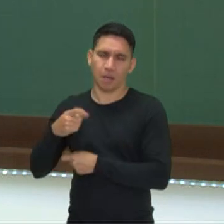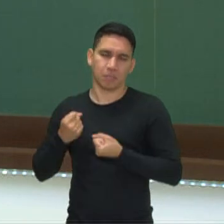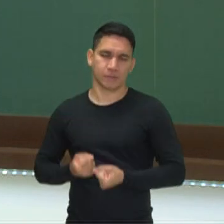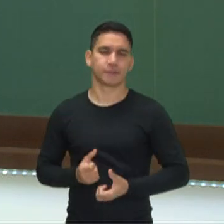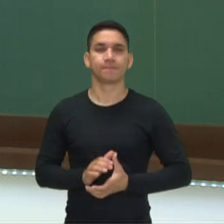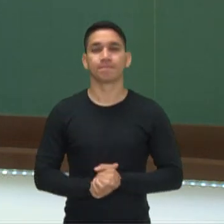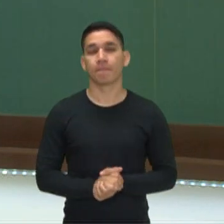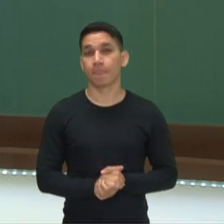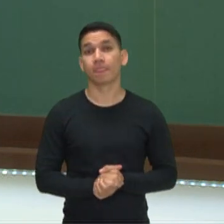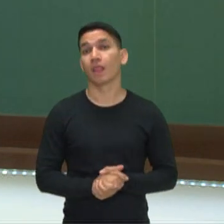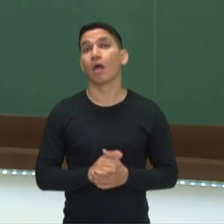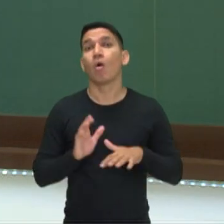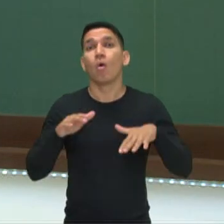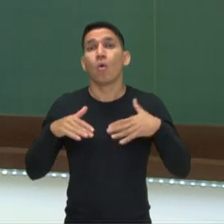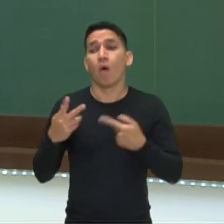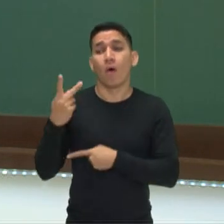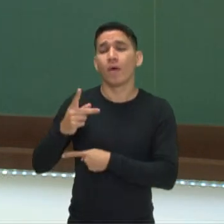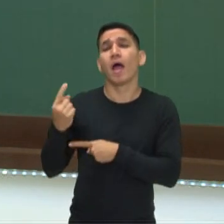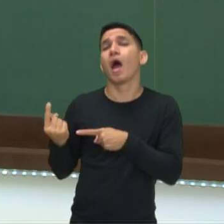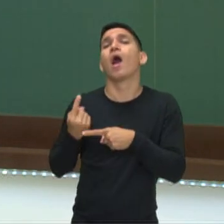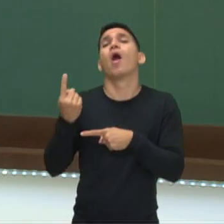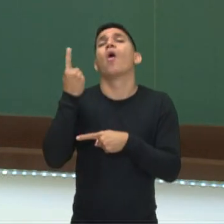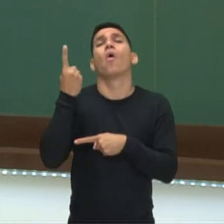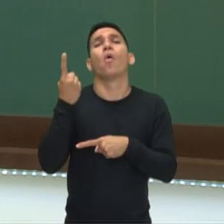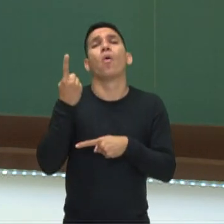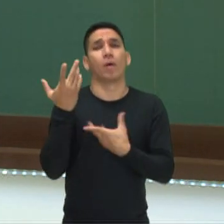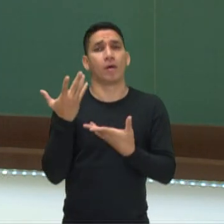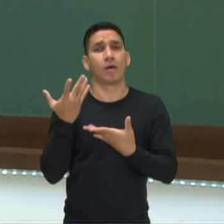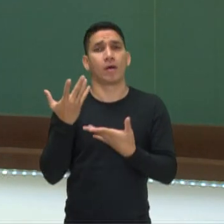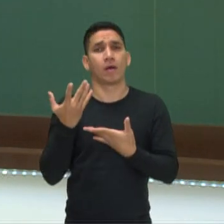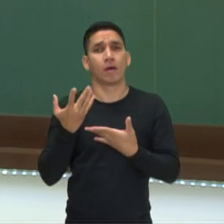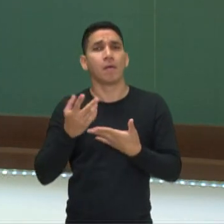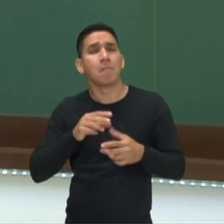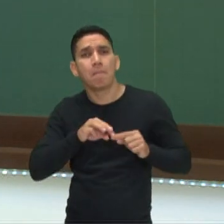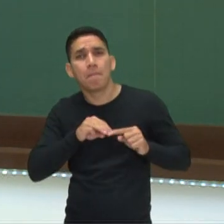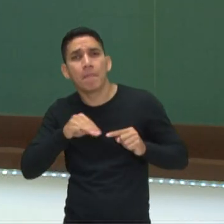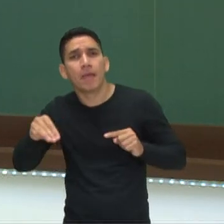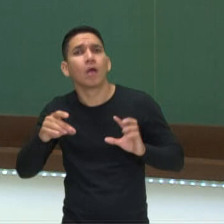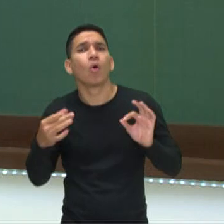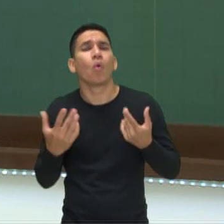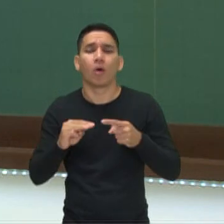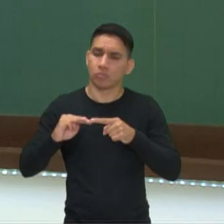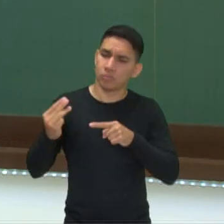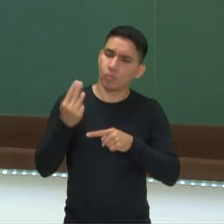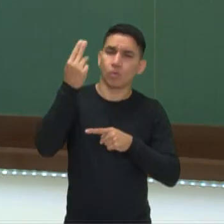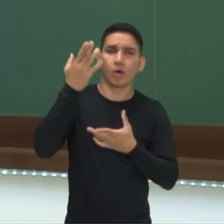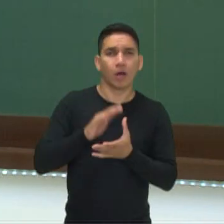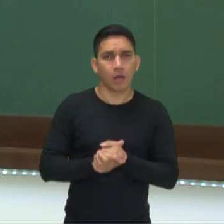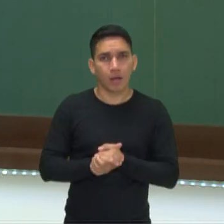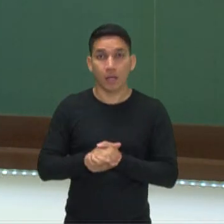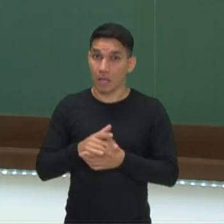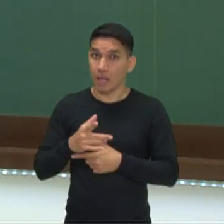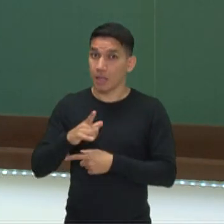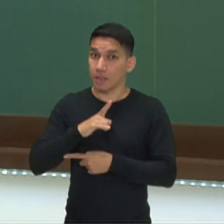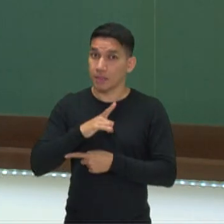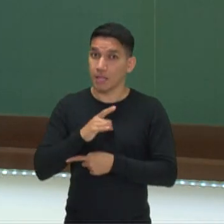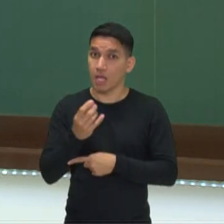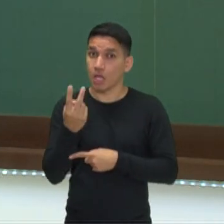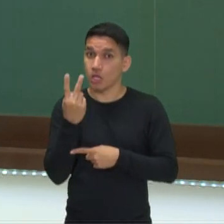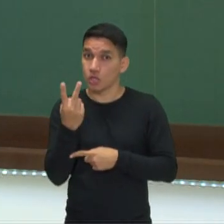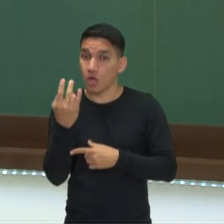certo? Qual é a sua altura em metros? Então, repare que nós temos 2 dados e está sendo